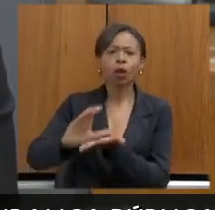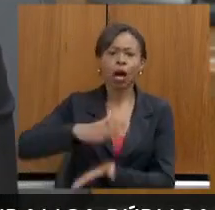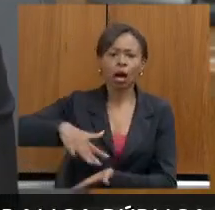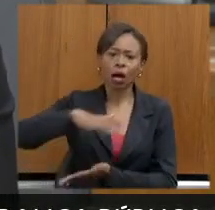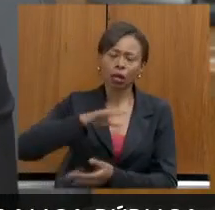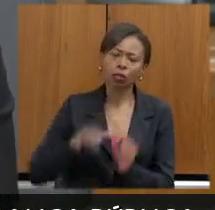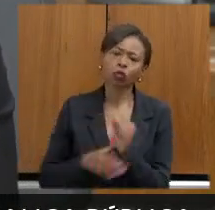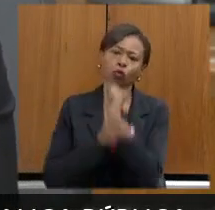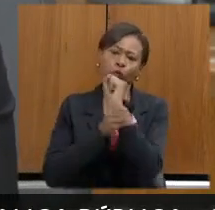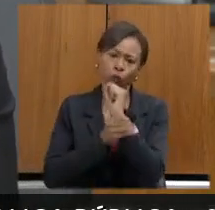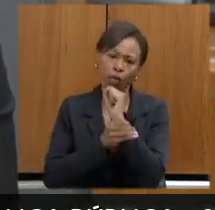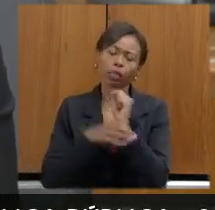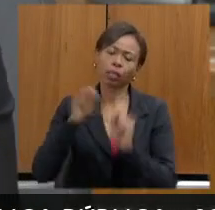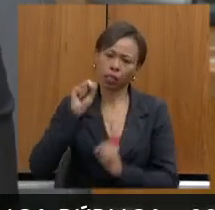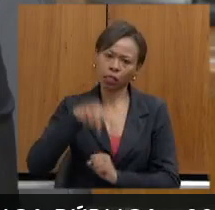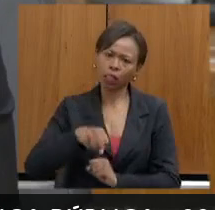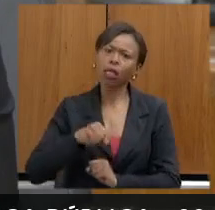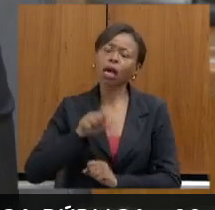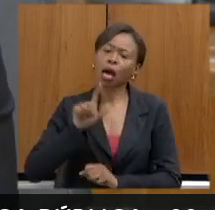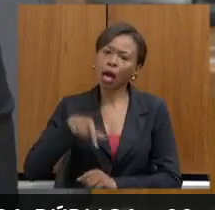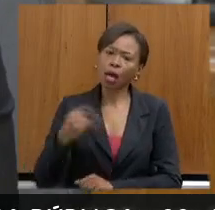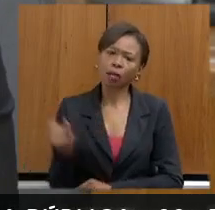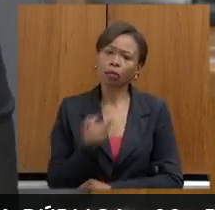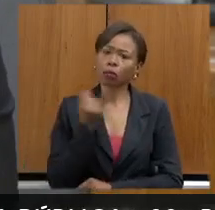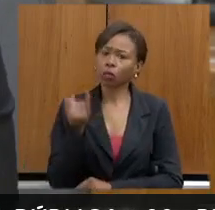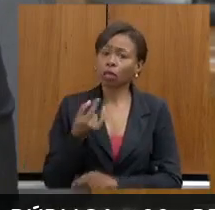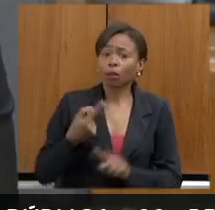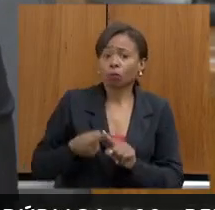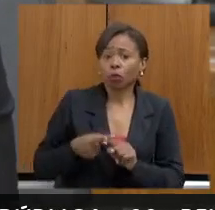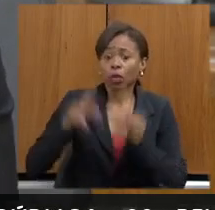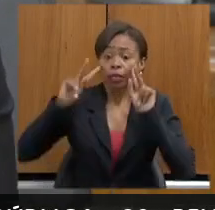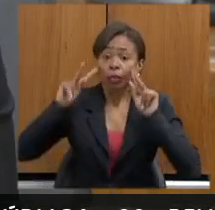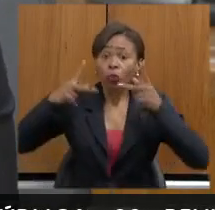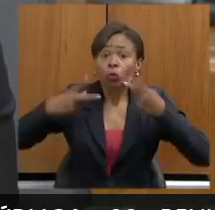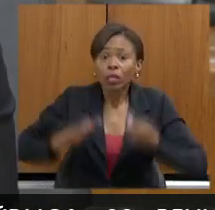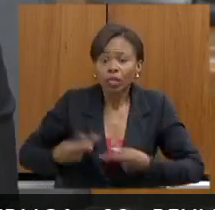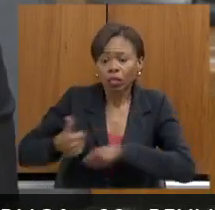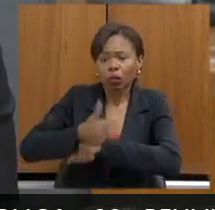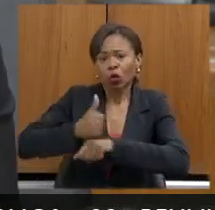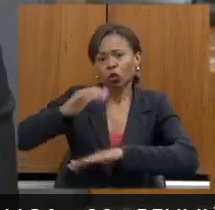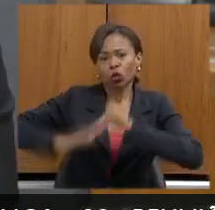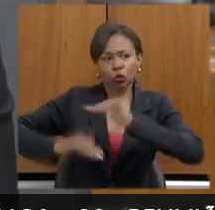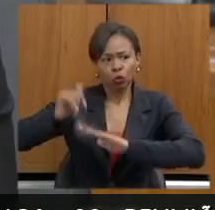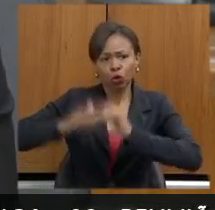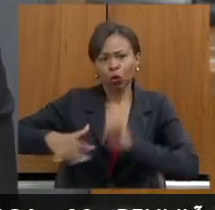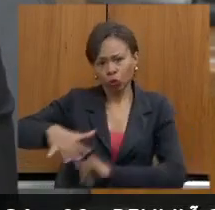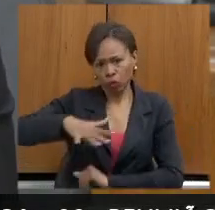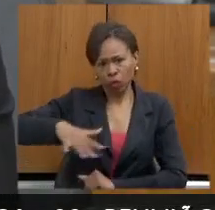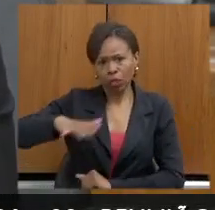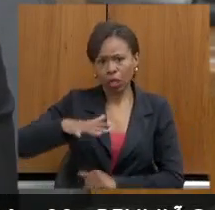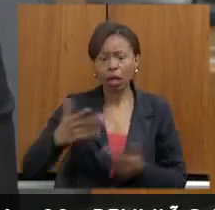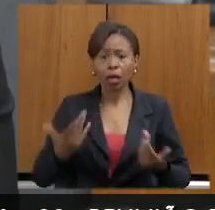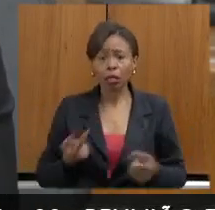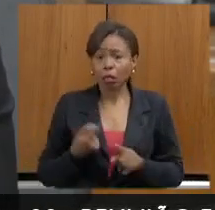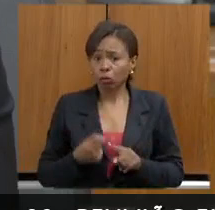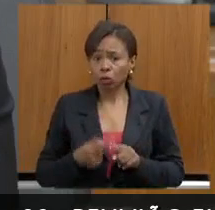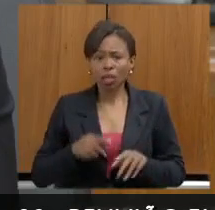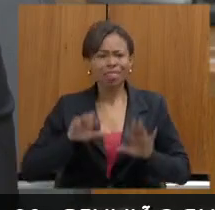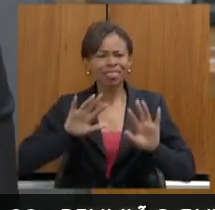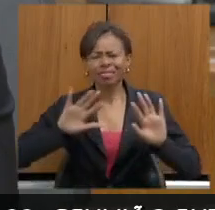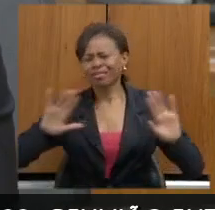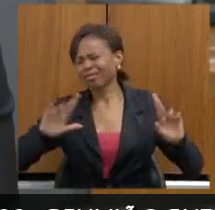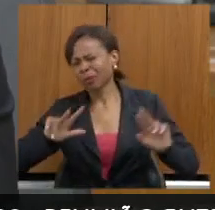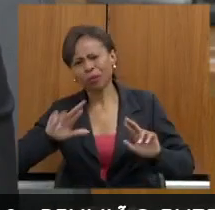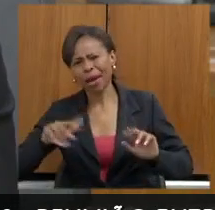a segurança pública é nada mais nada menos do que reconhecimento aos profissionais que eles estão não se trata nem mesmo de cunho